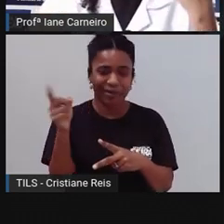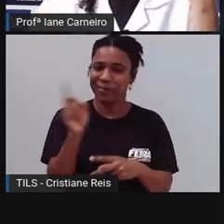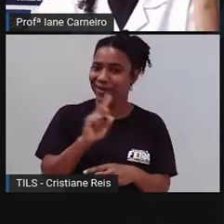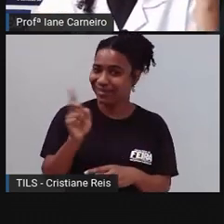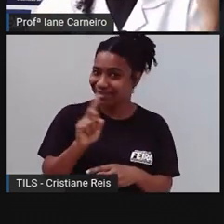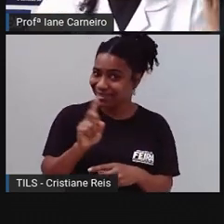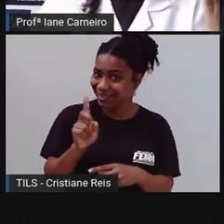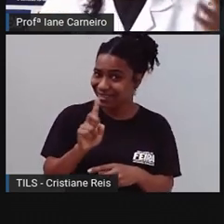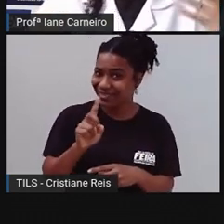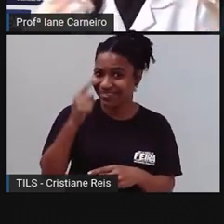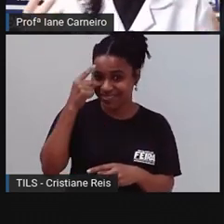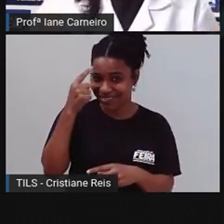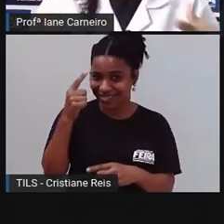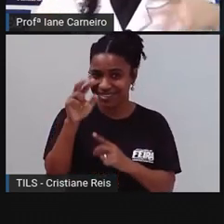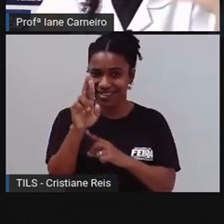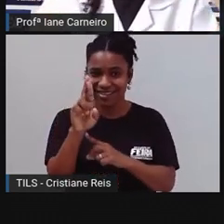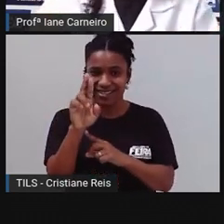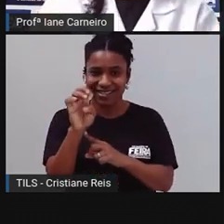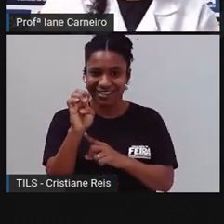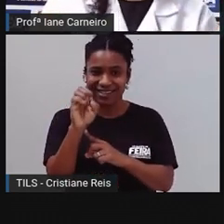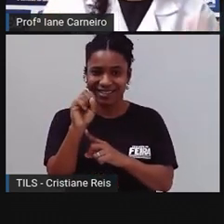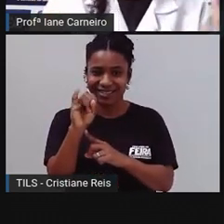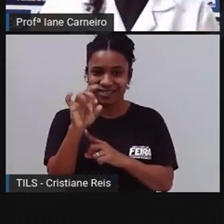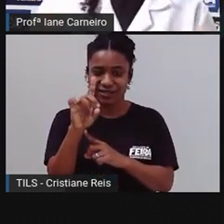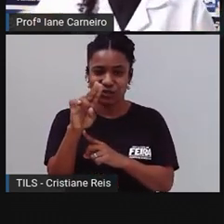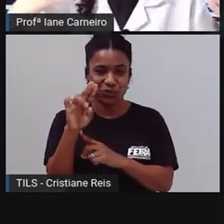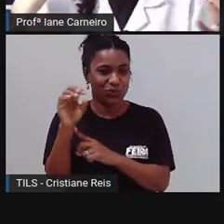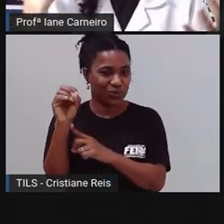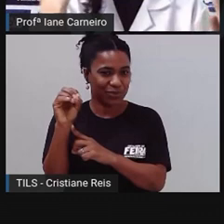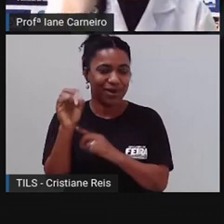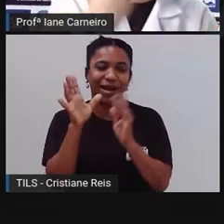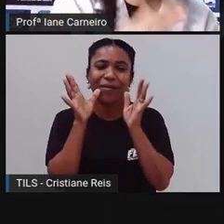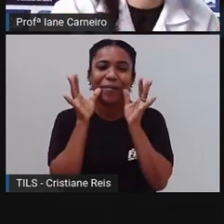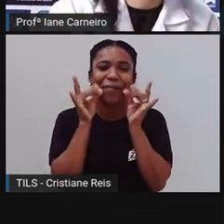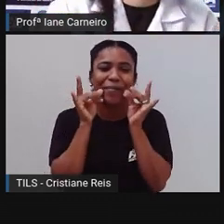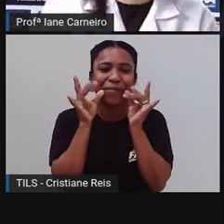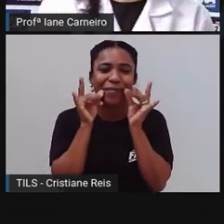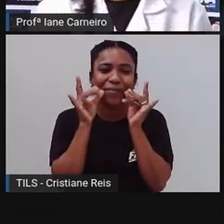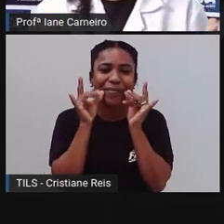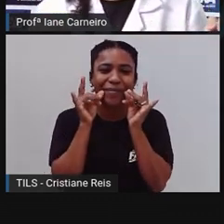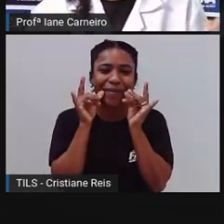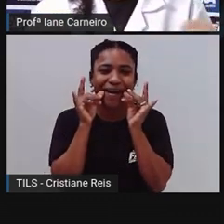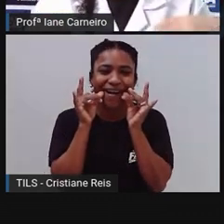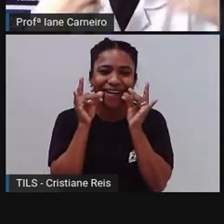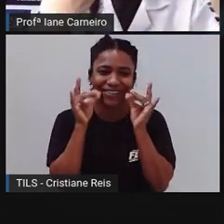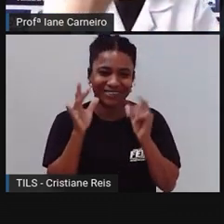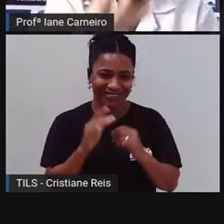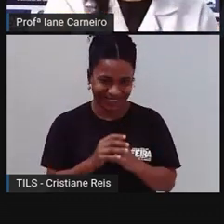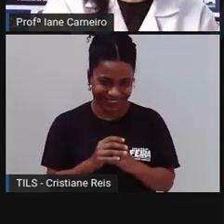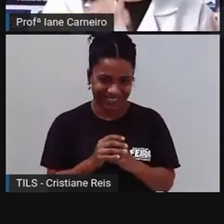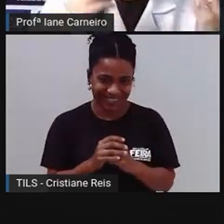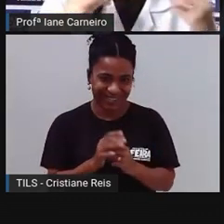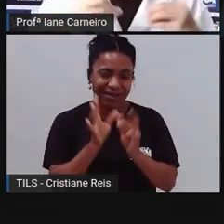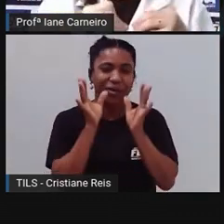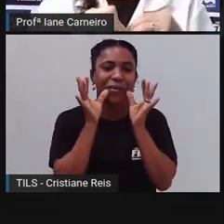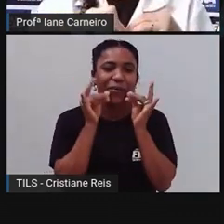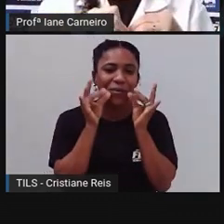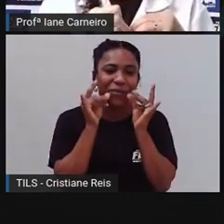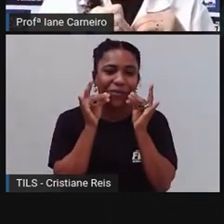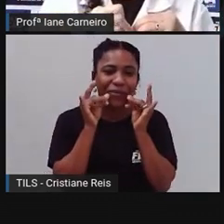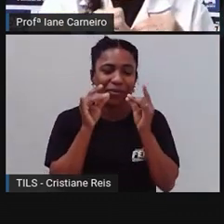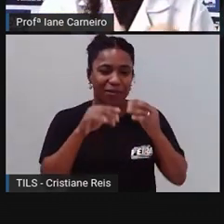que o resíduo é a garrafa PET, é a embalagem do salgadinho, é o próprio rolo de